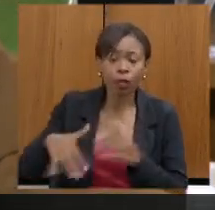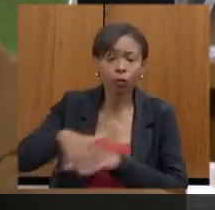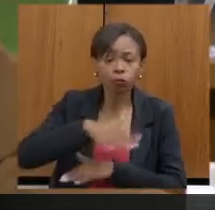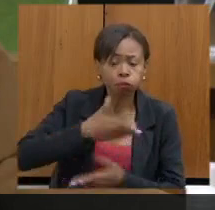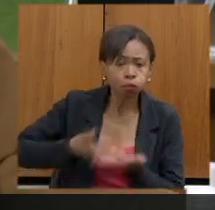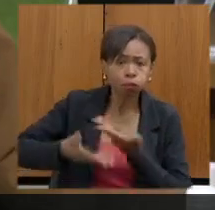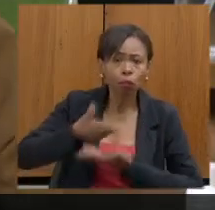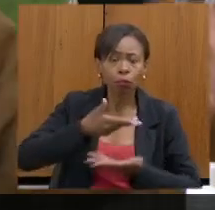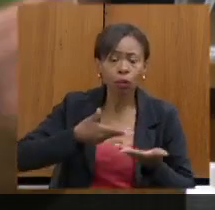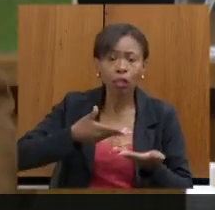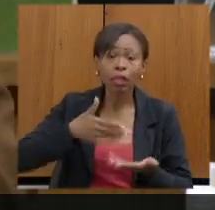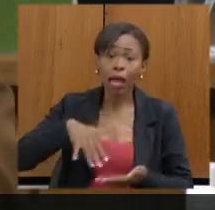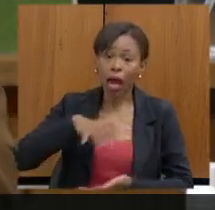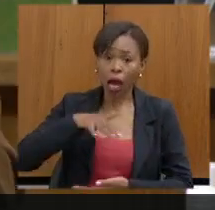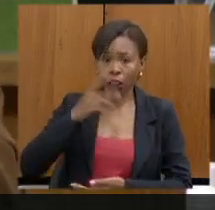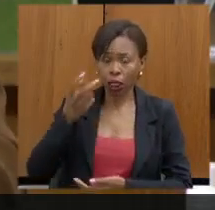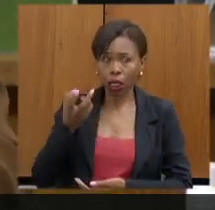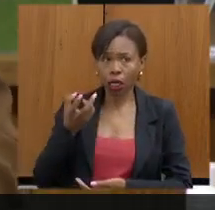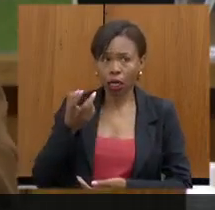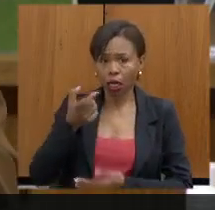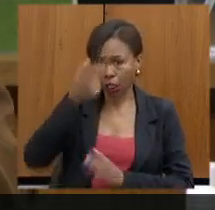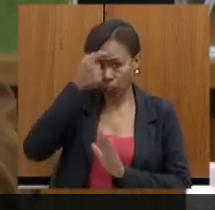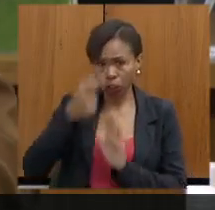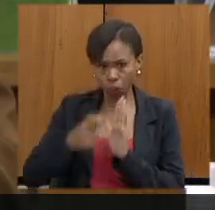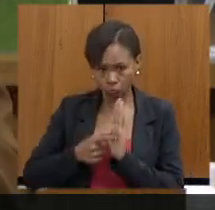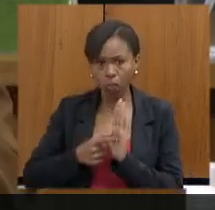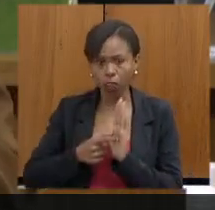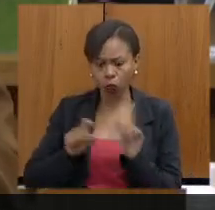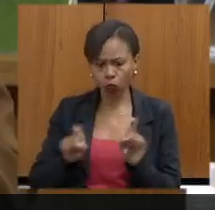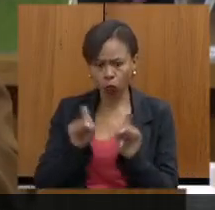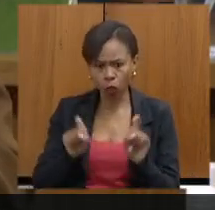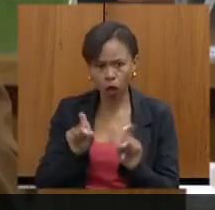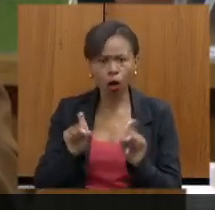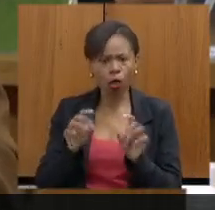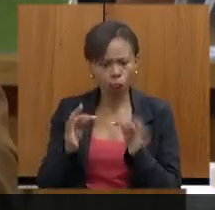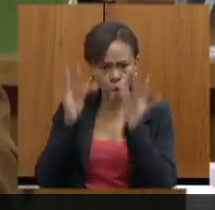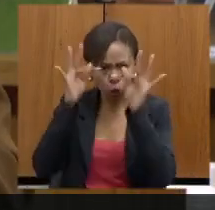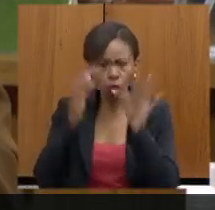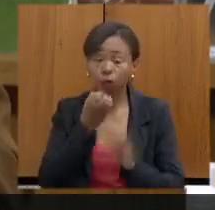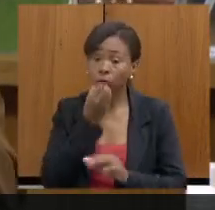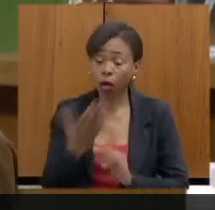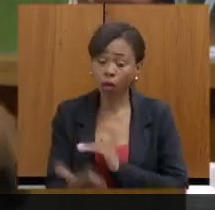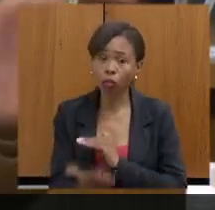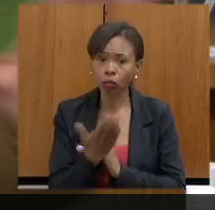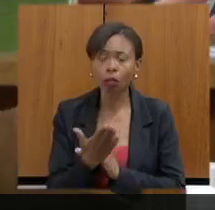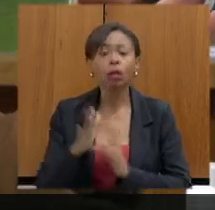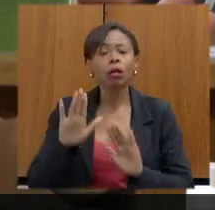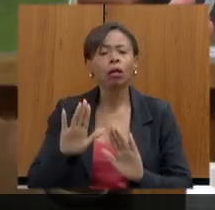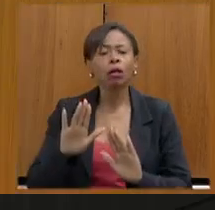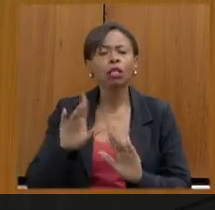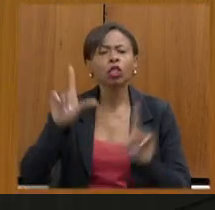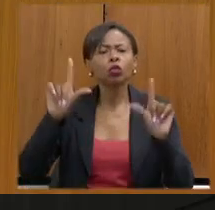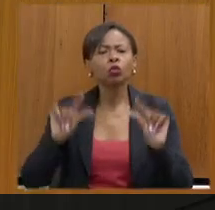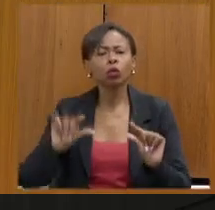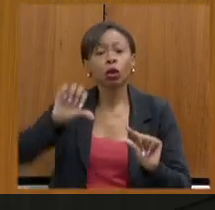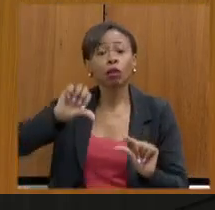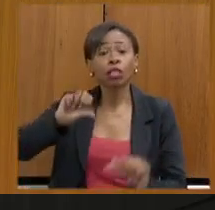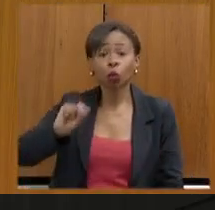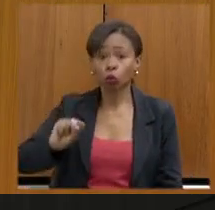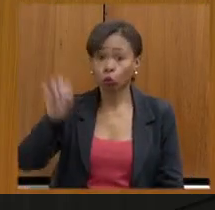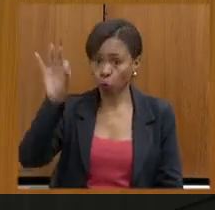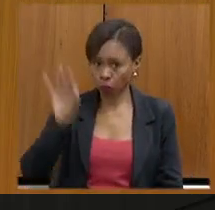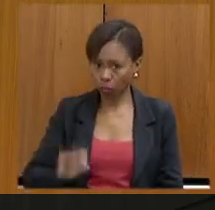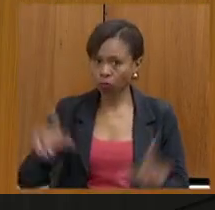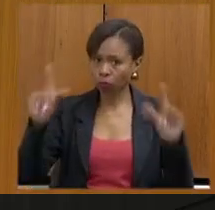conseguiu antecipar na inteligência o senhor sabia que teve uma redução do último de noventa e oito por cento no ano passado nós temos cinco